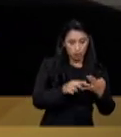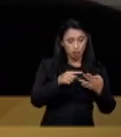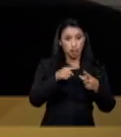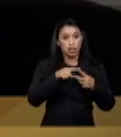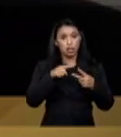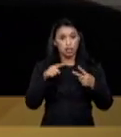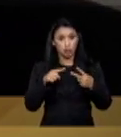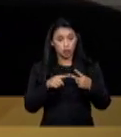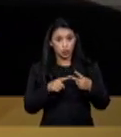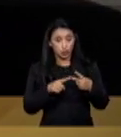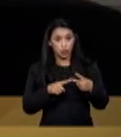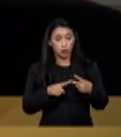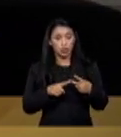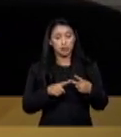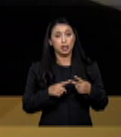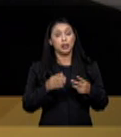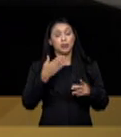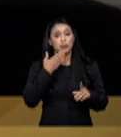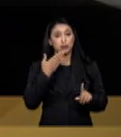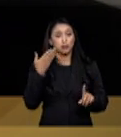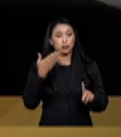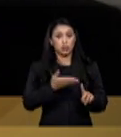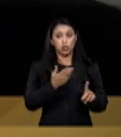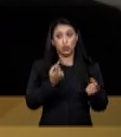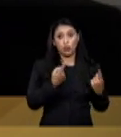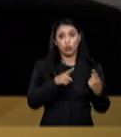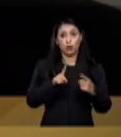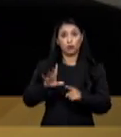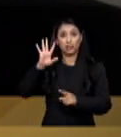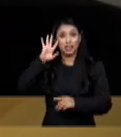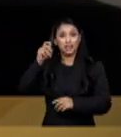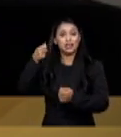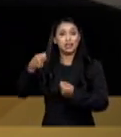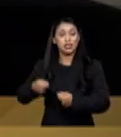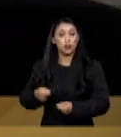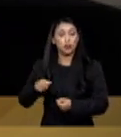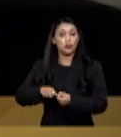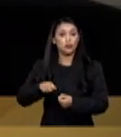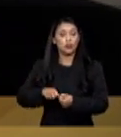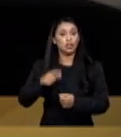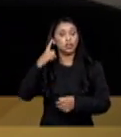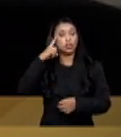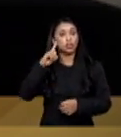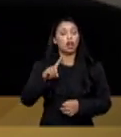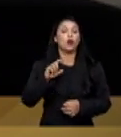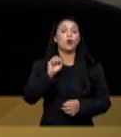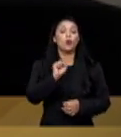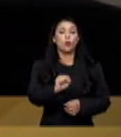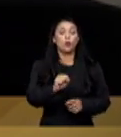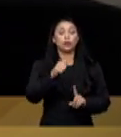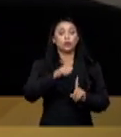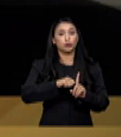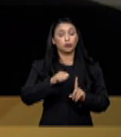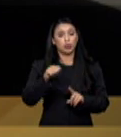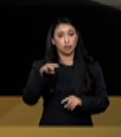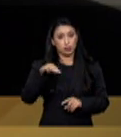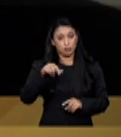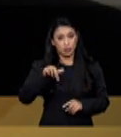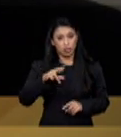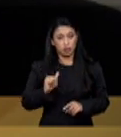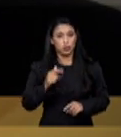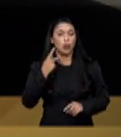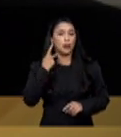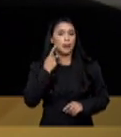dois recursos pelos impetrantes contra a decisão proferida em 8 de março. A Procuradoria-Geral